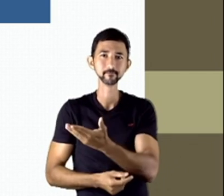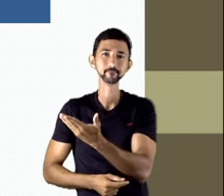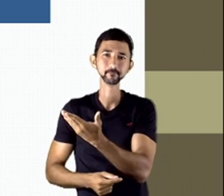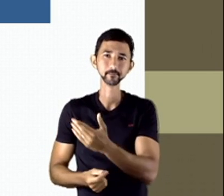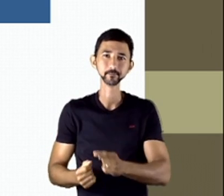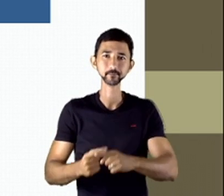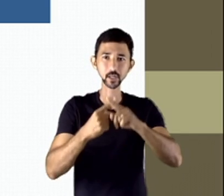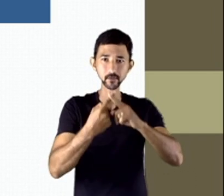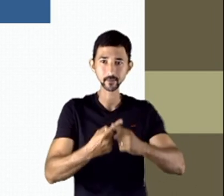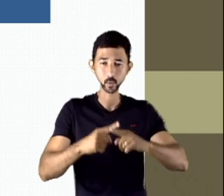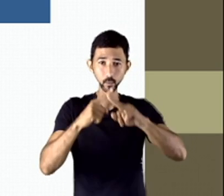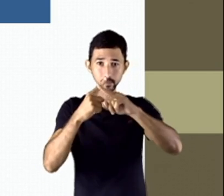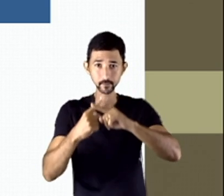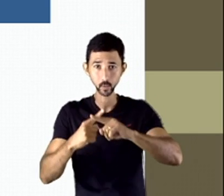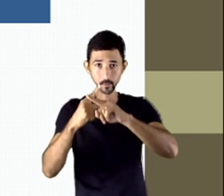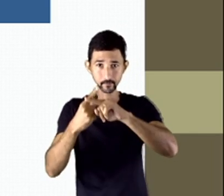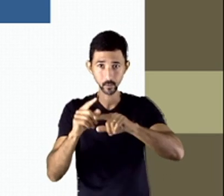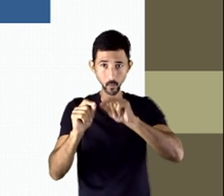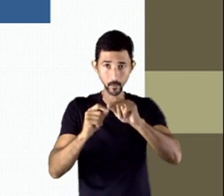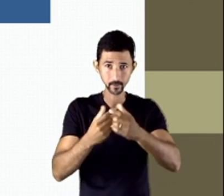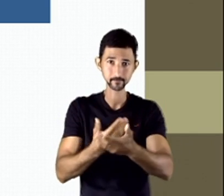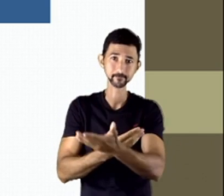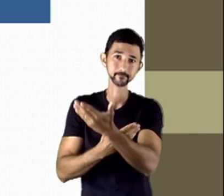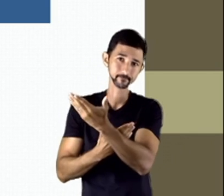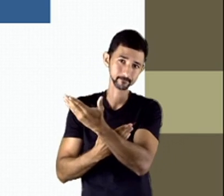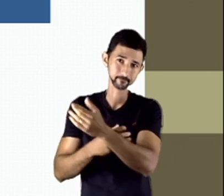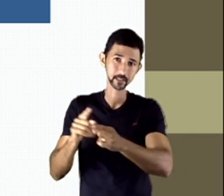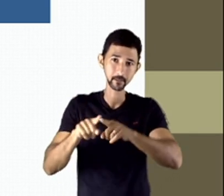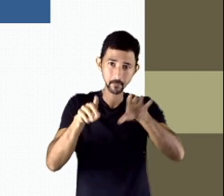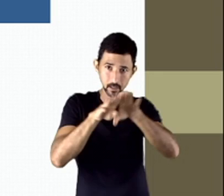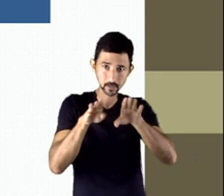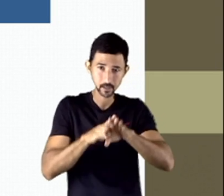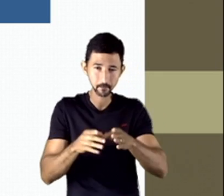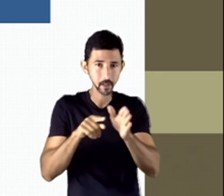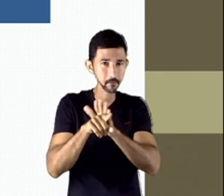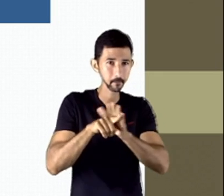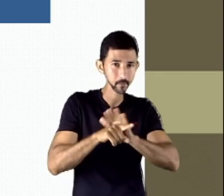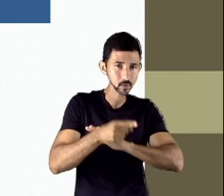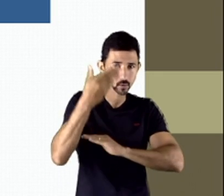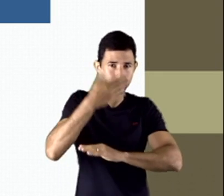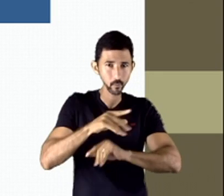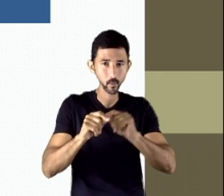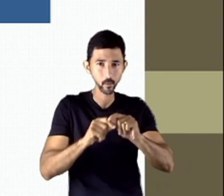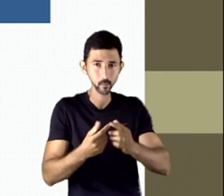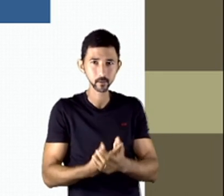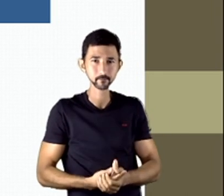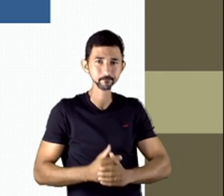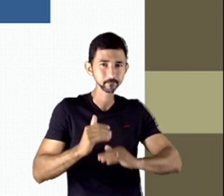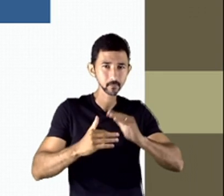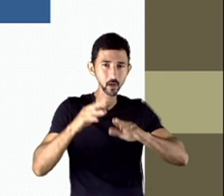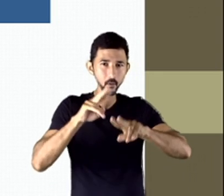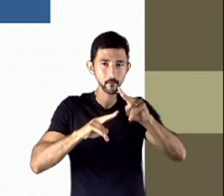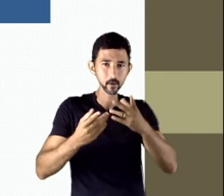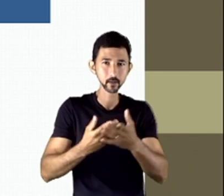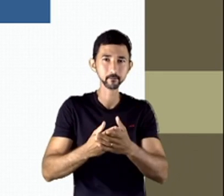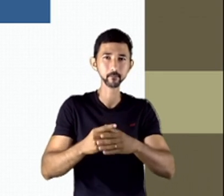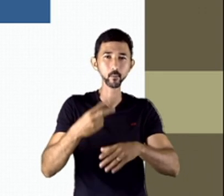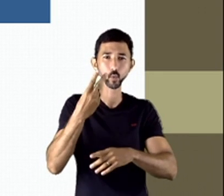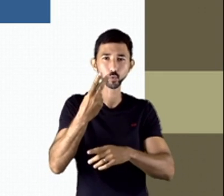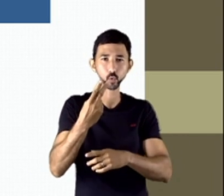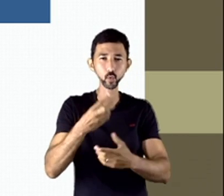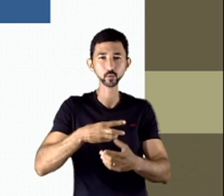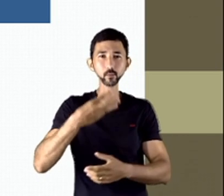é divisor de, é fator de, e estabelecer por meio de investigações critérios de divisibilidade por 2,